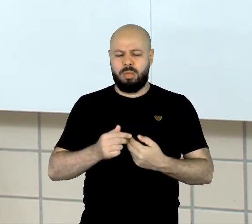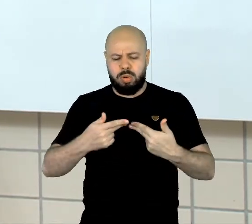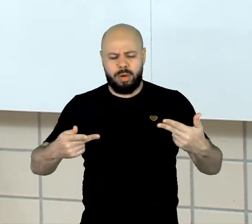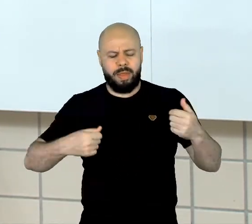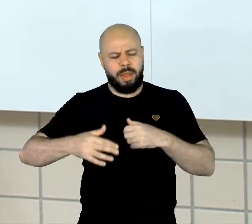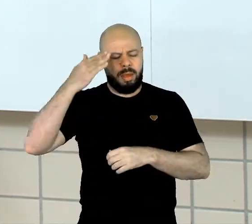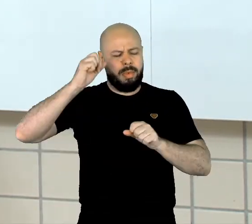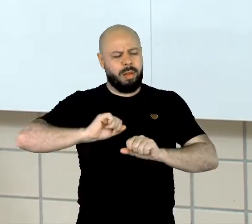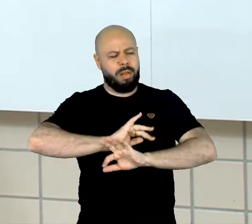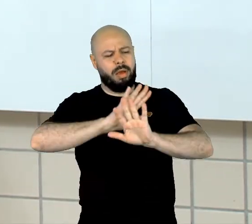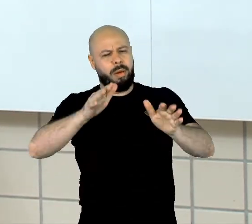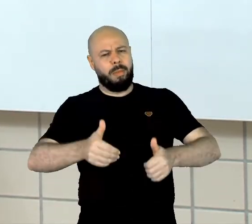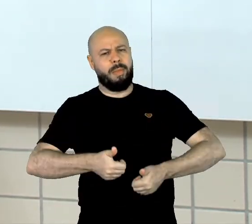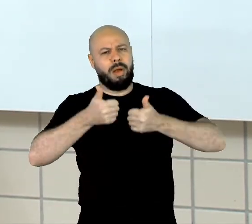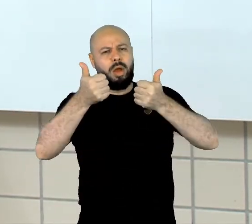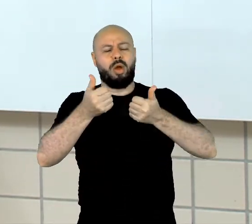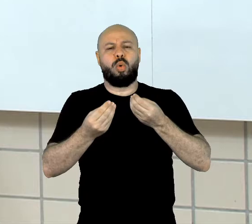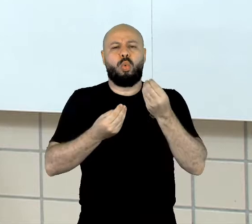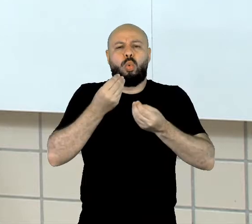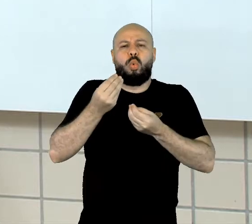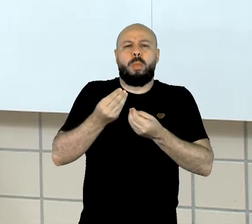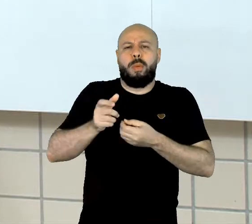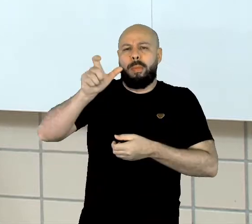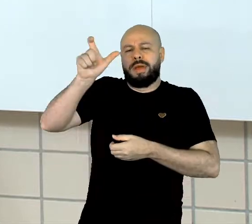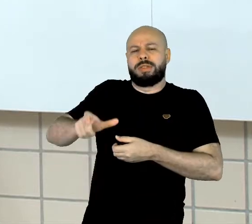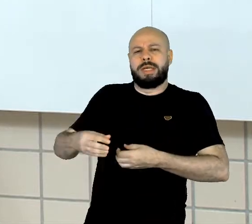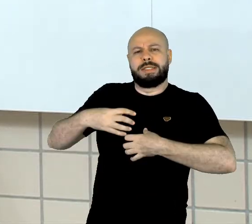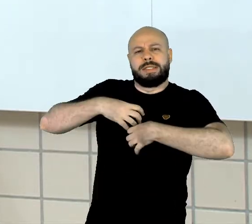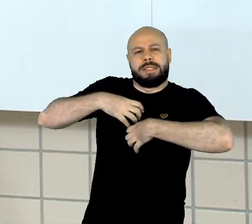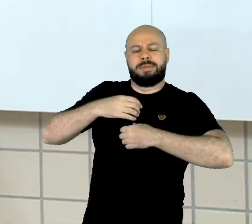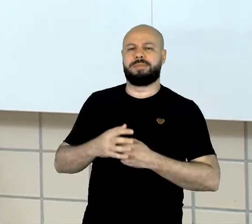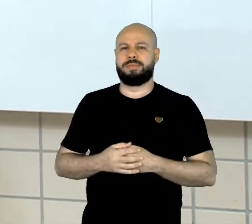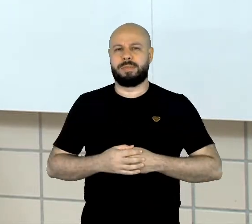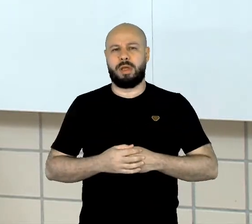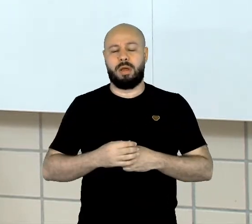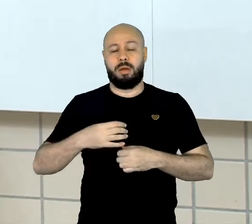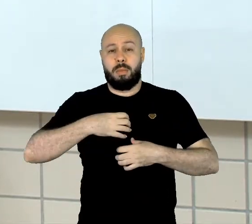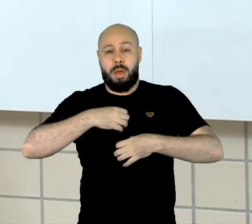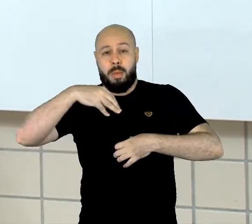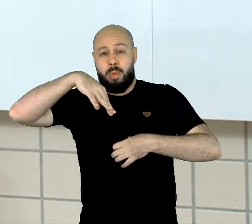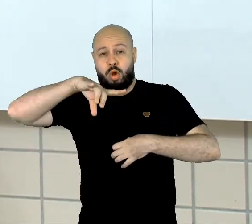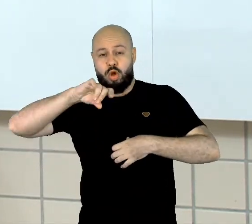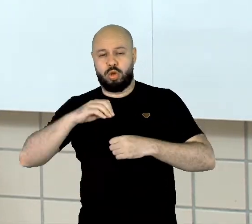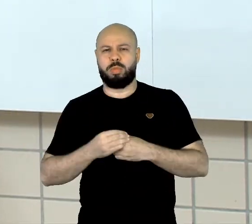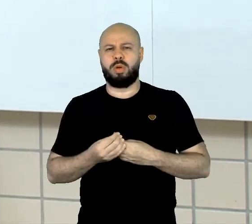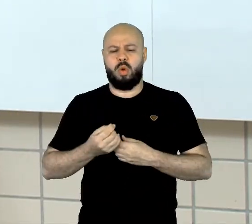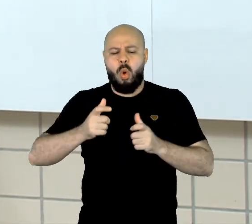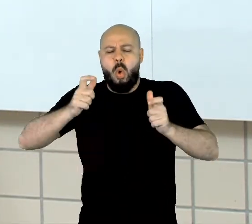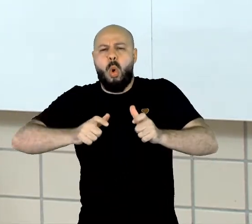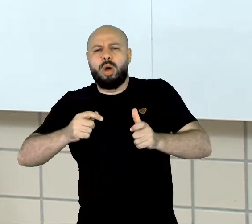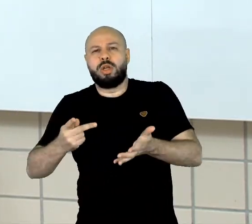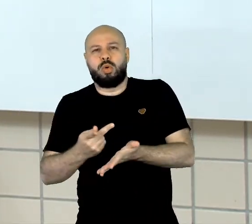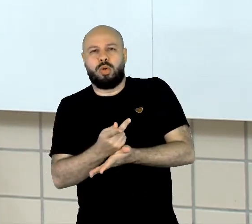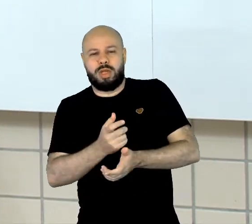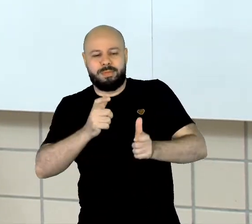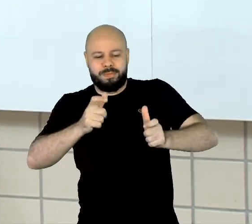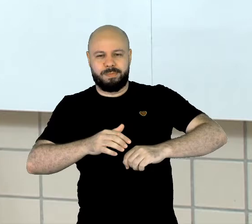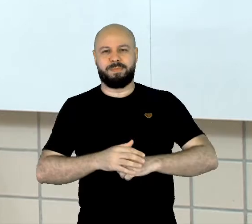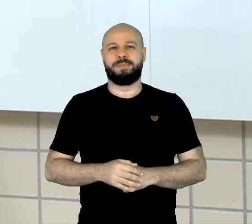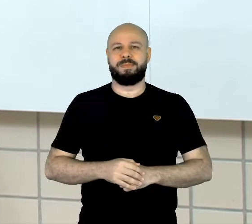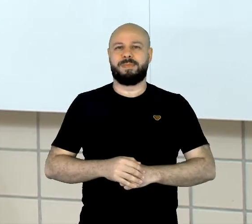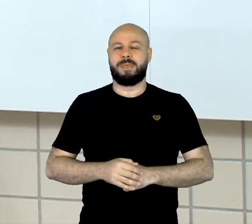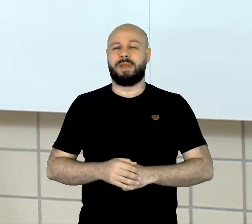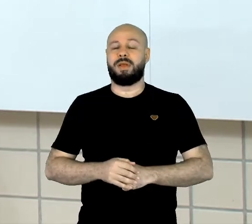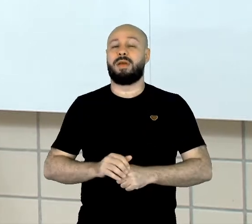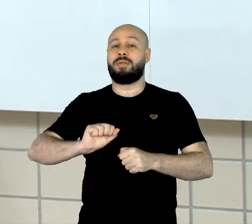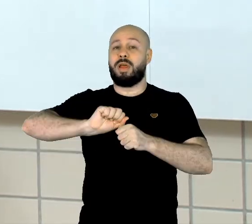compreender melhor como o personagem está, que é o modo, onde a narrativa se passa, que é o local, o advérbio